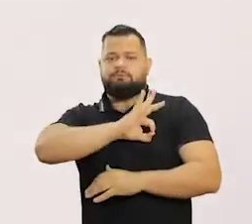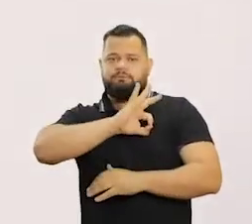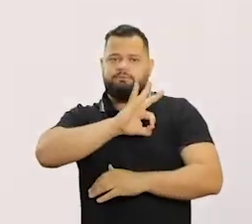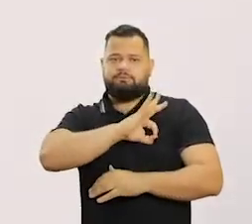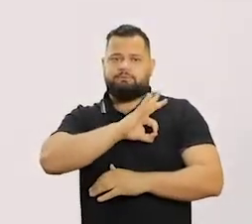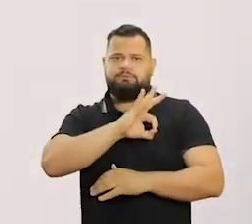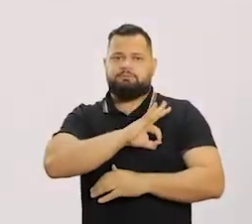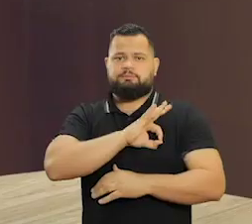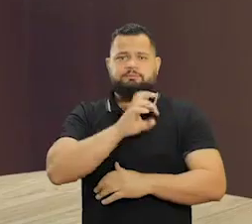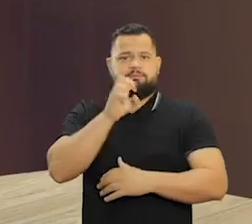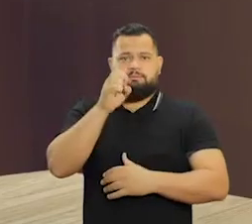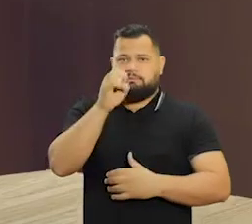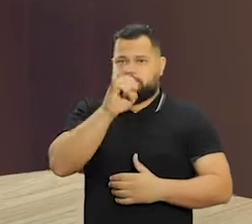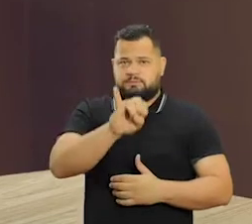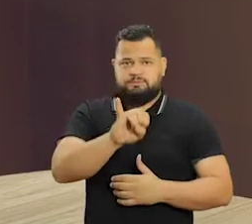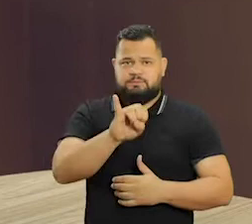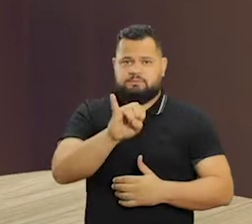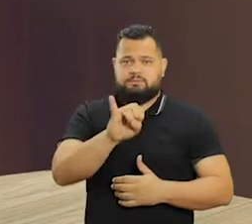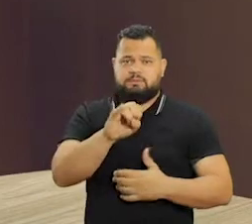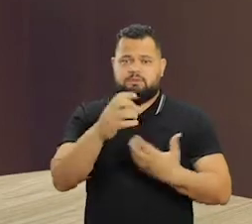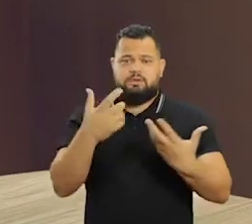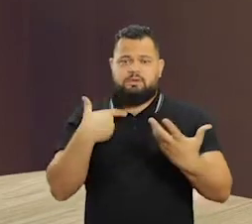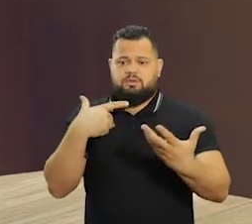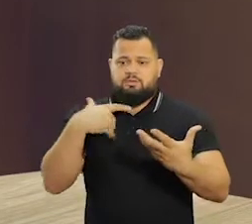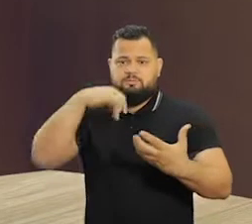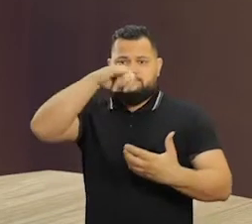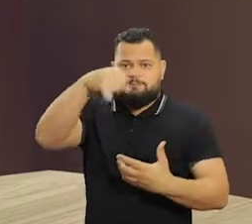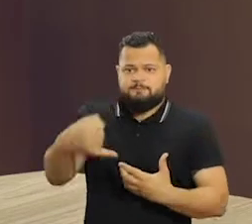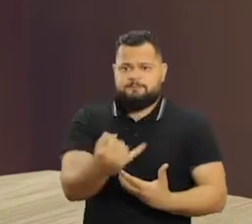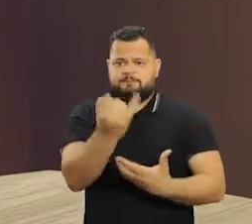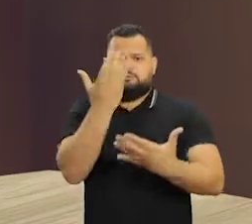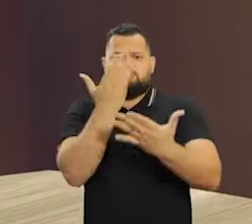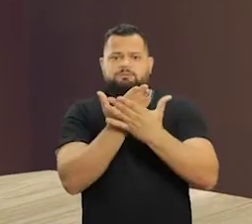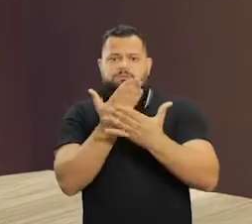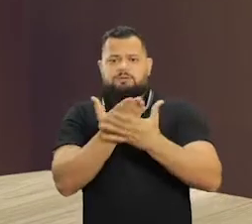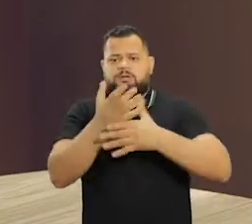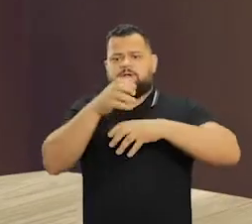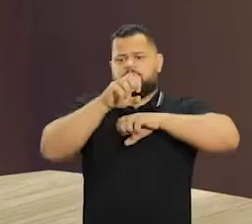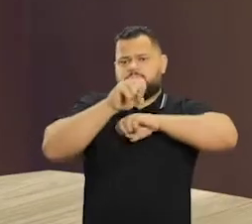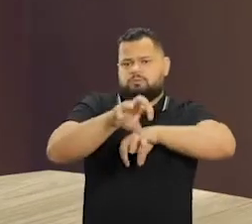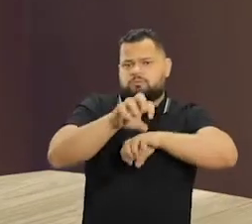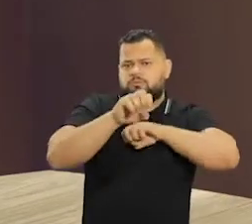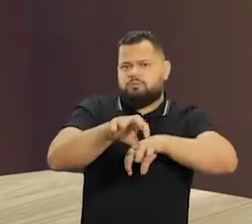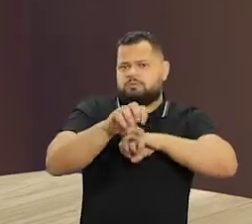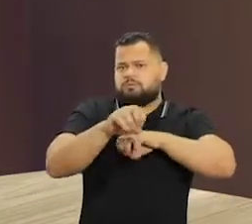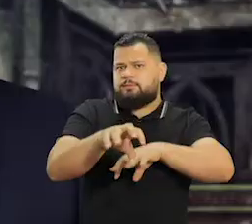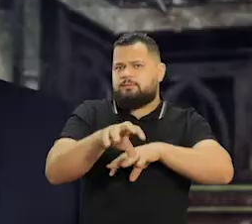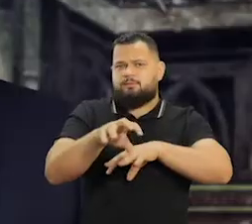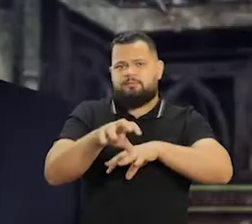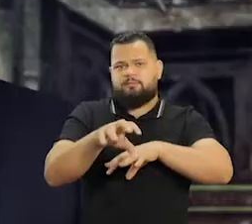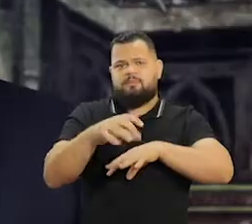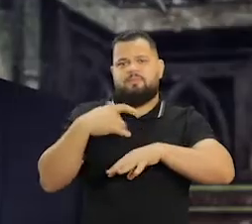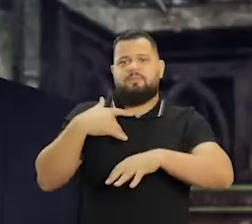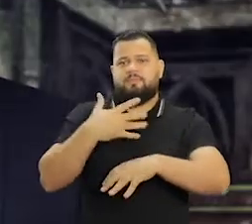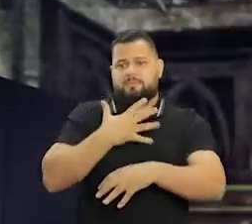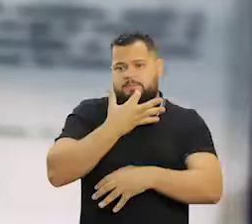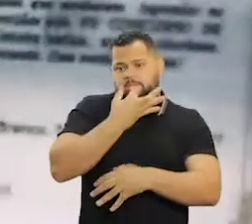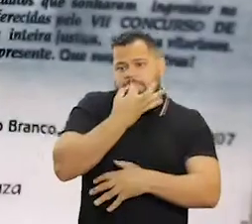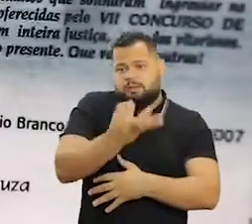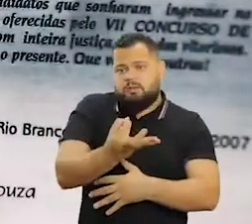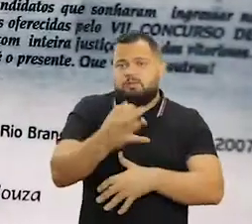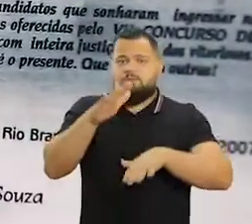com a polícia. Se não tivesse essa janela de oportunidades da educação, essa oportunidade de estudar,